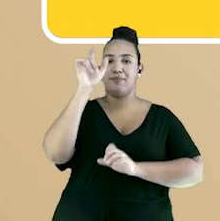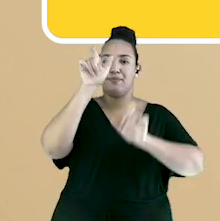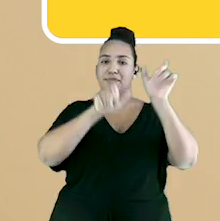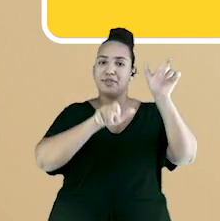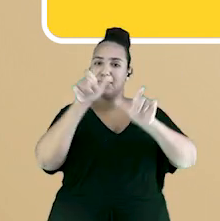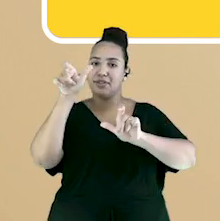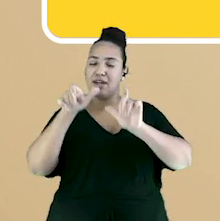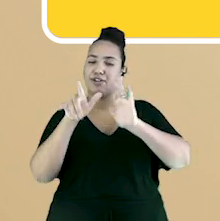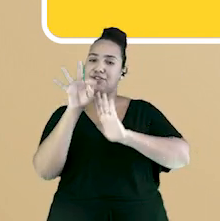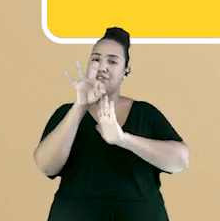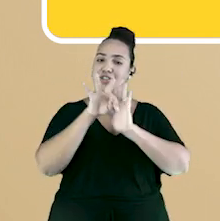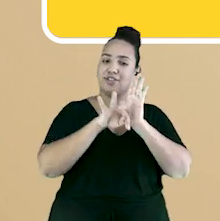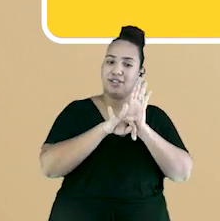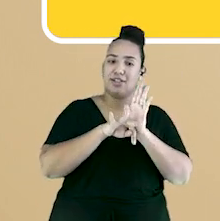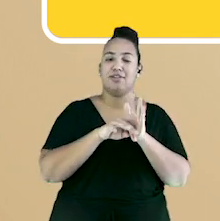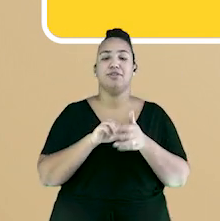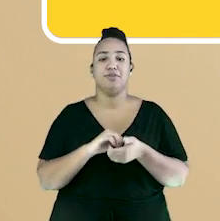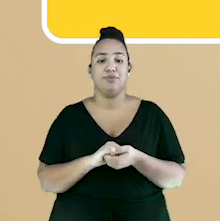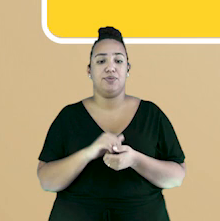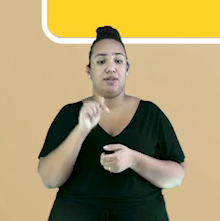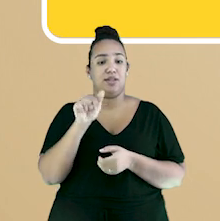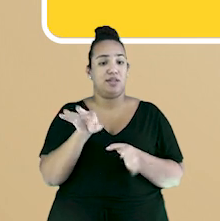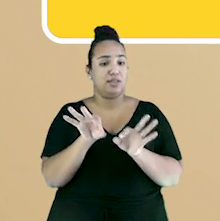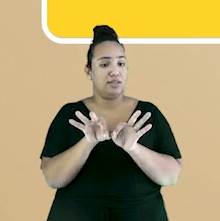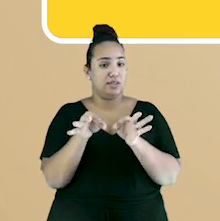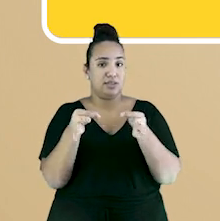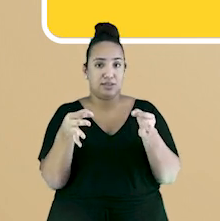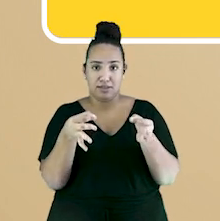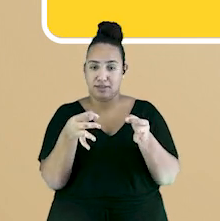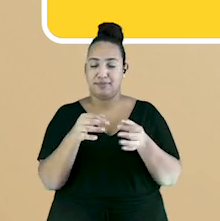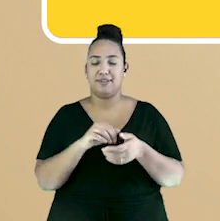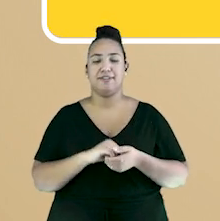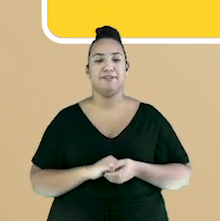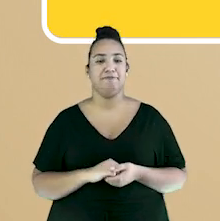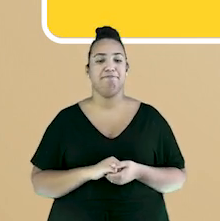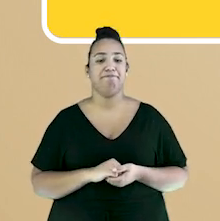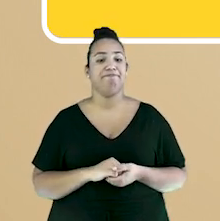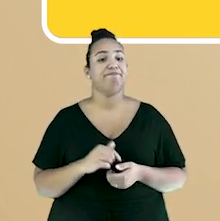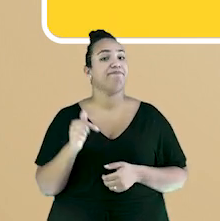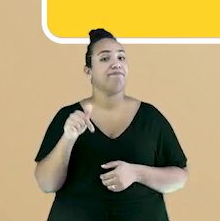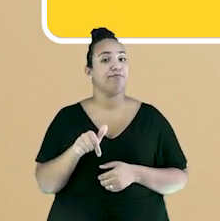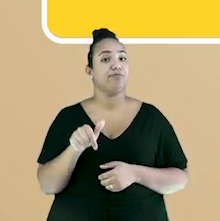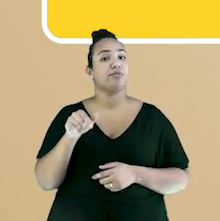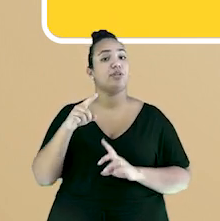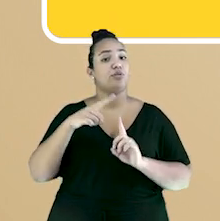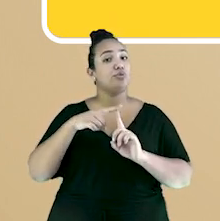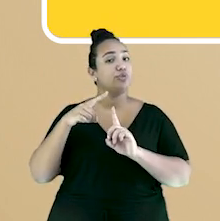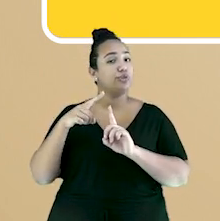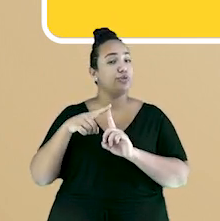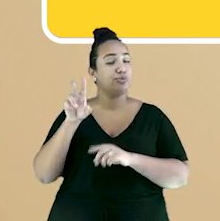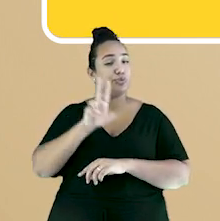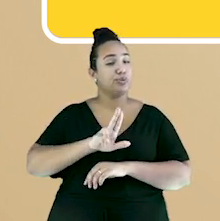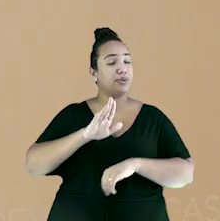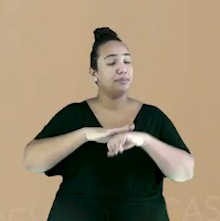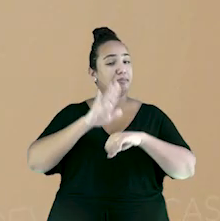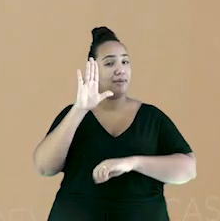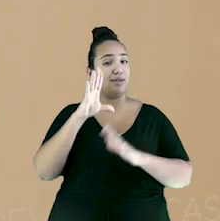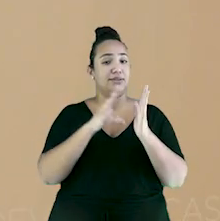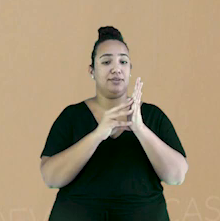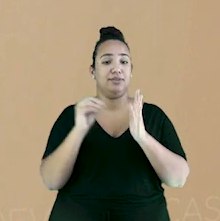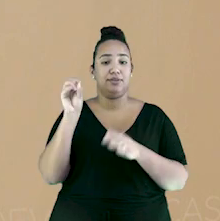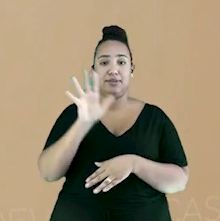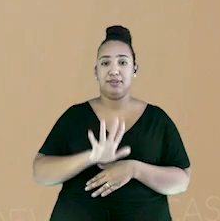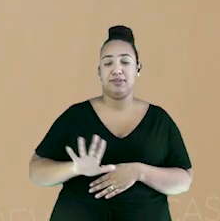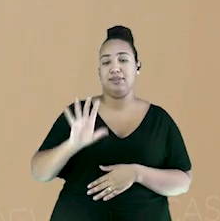outros textos. Geralmente é feito de forma sutil e indireta. É um dos tipos mais comuns da intertextualidade,